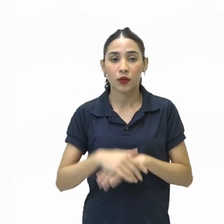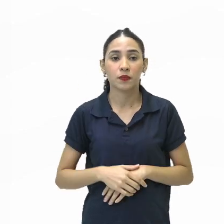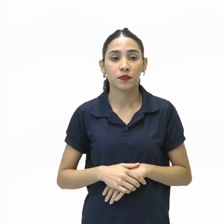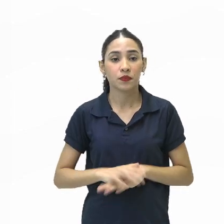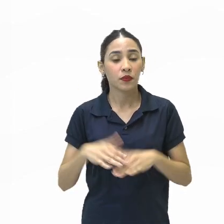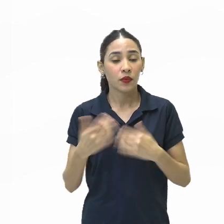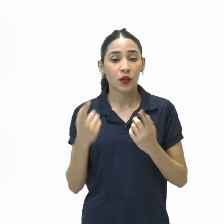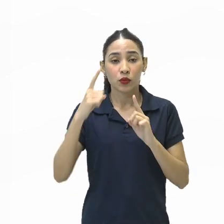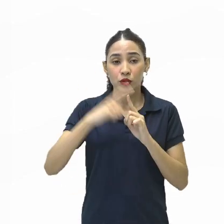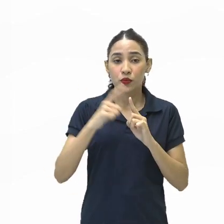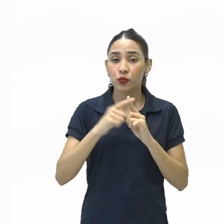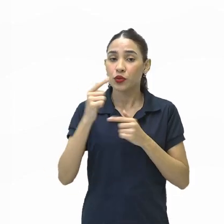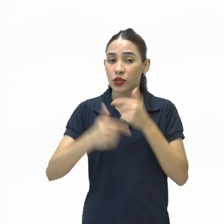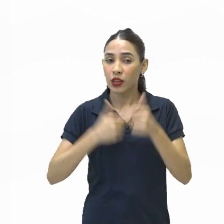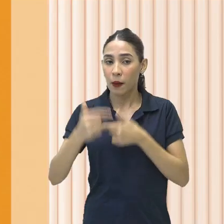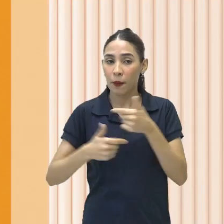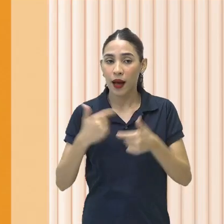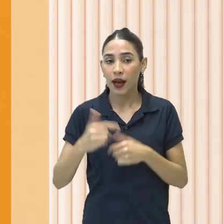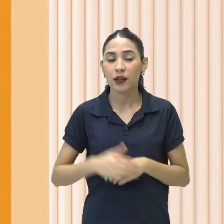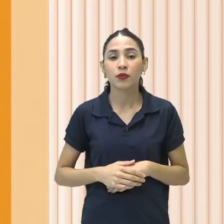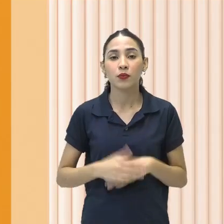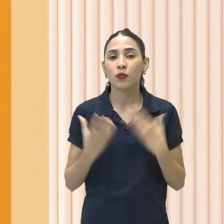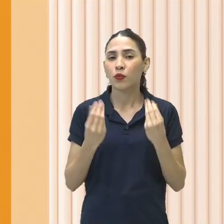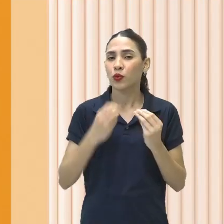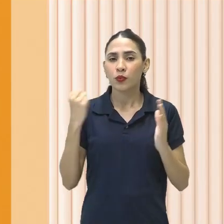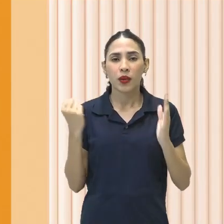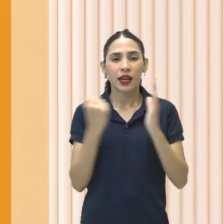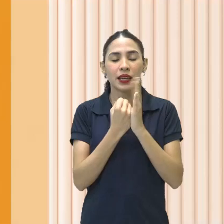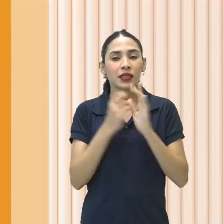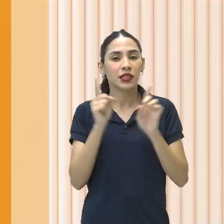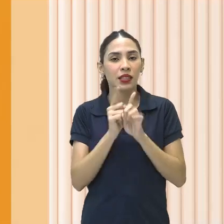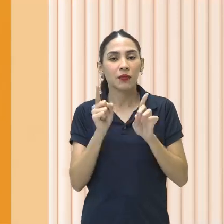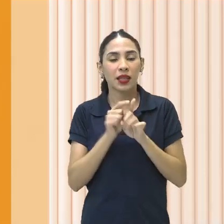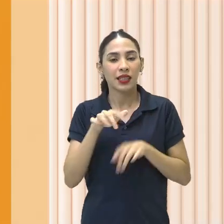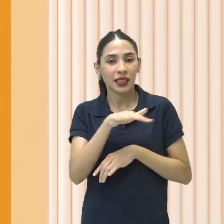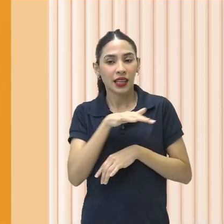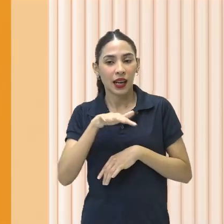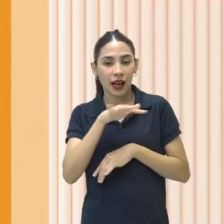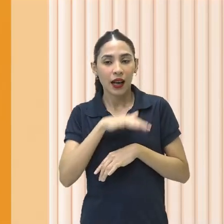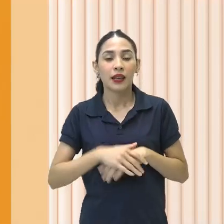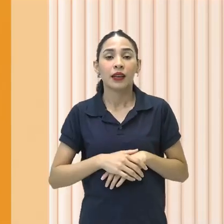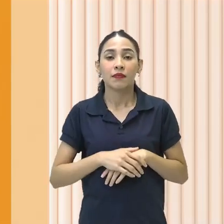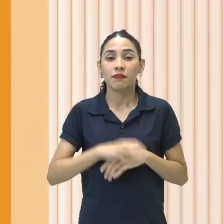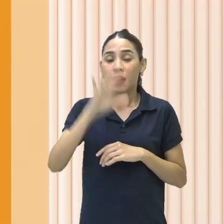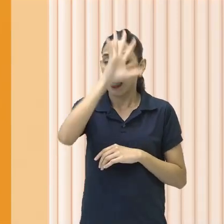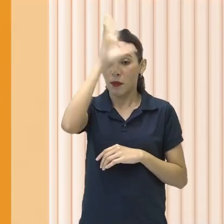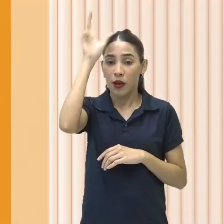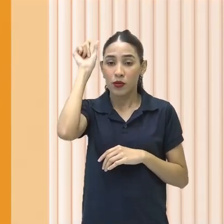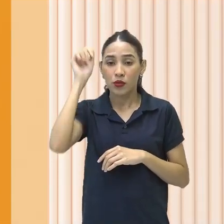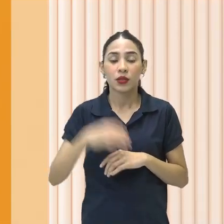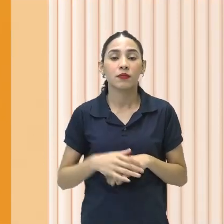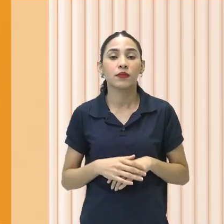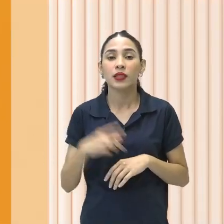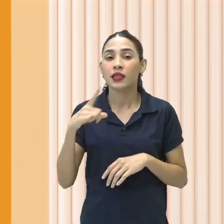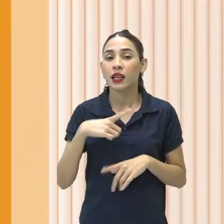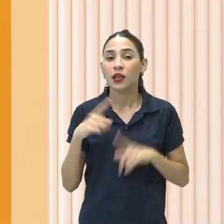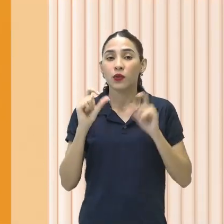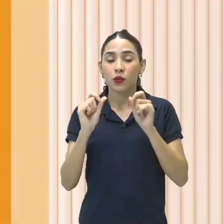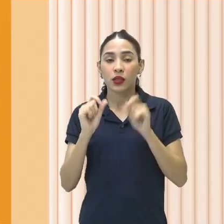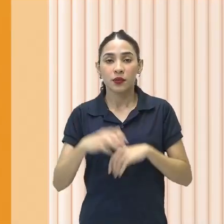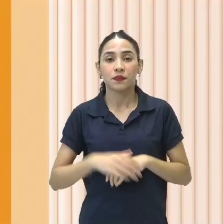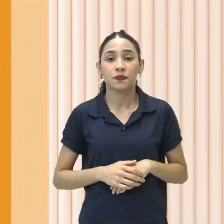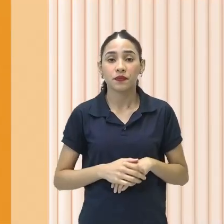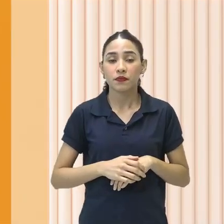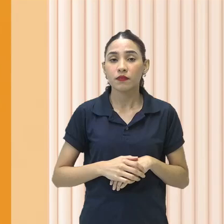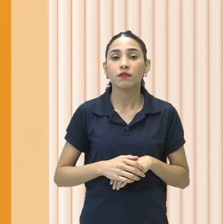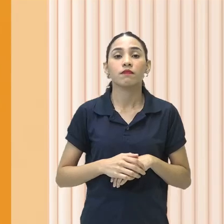Esses tipos de trabalho, eles são muito marcantes na região amazônica, né, que possui aí a